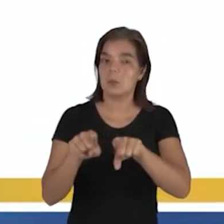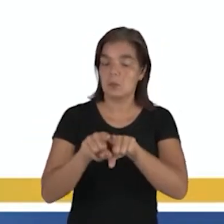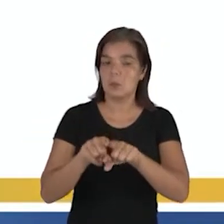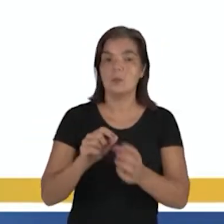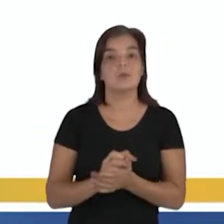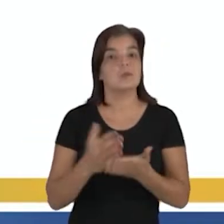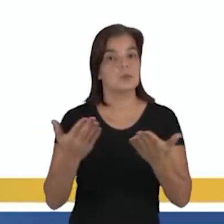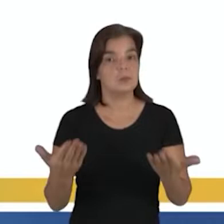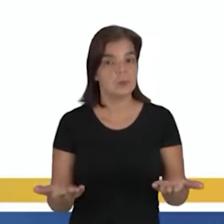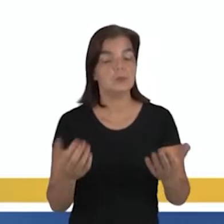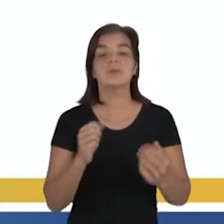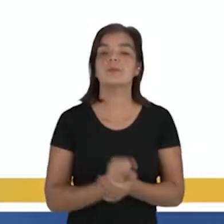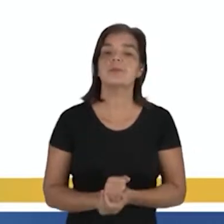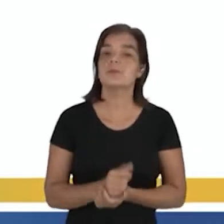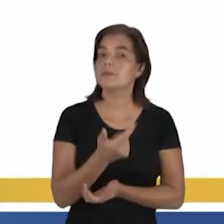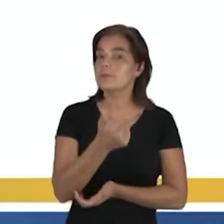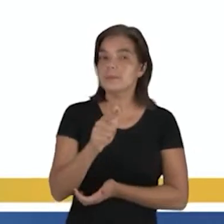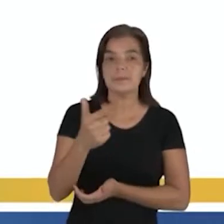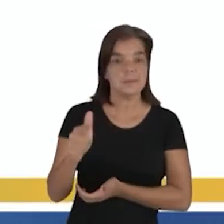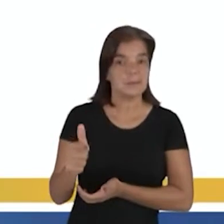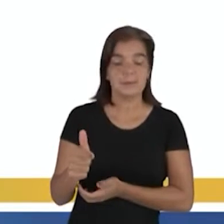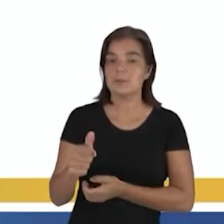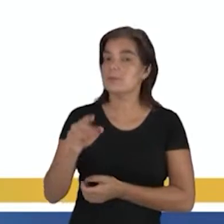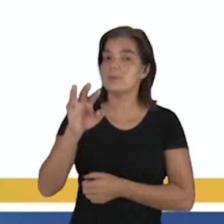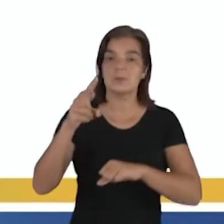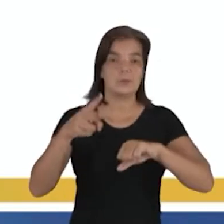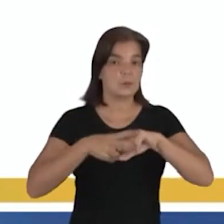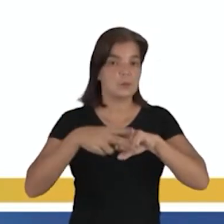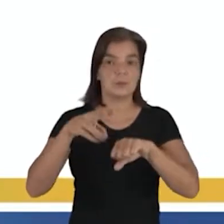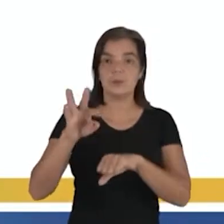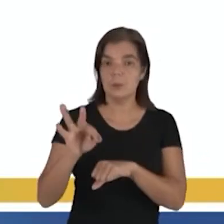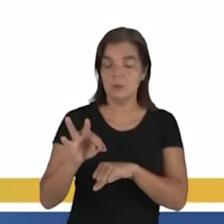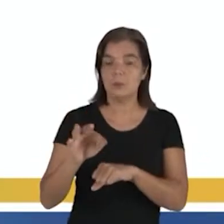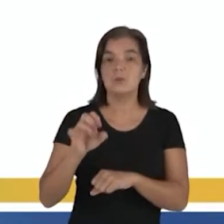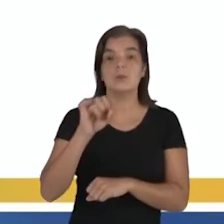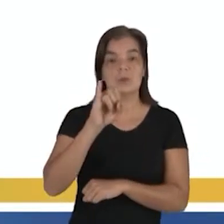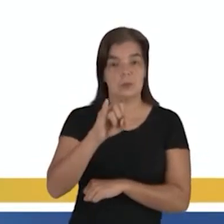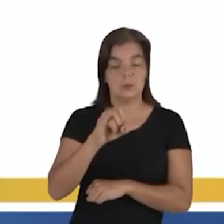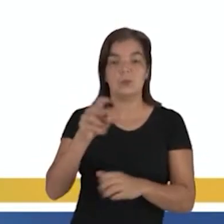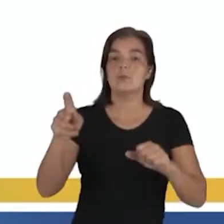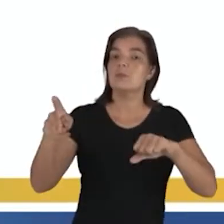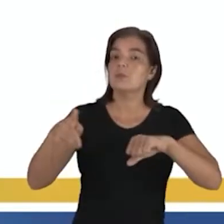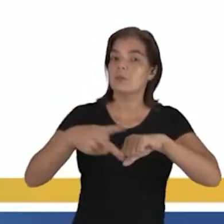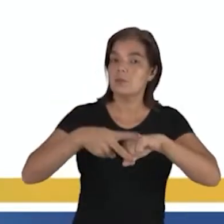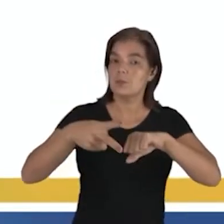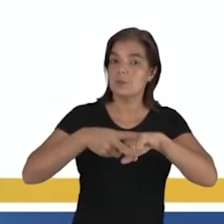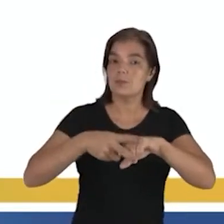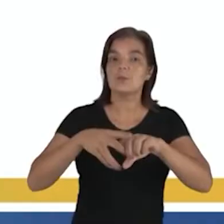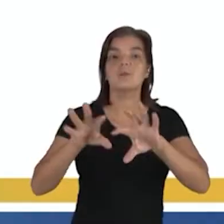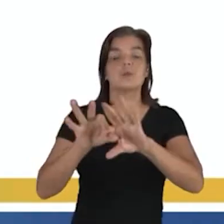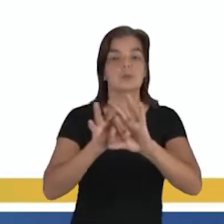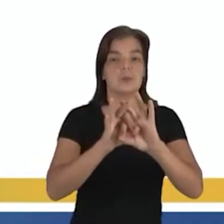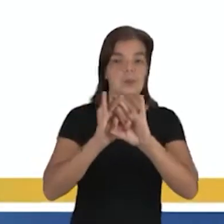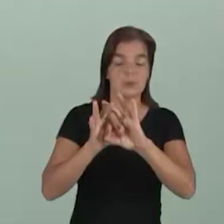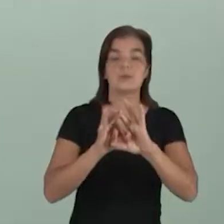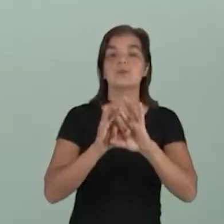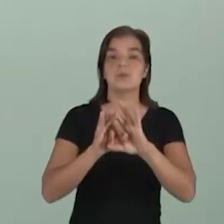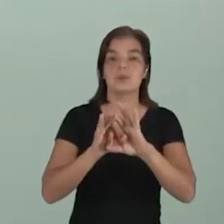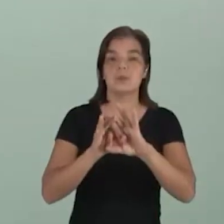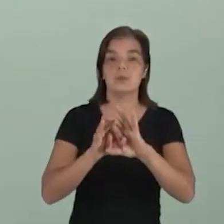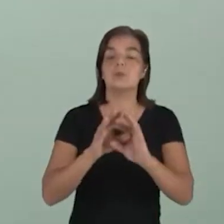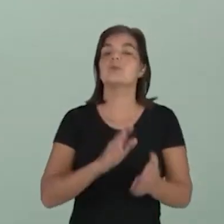ideal. Logo, não temos transitividade quando o verbo for de ligação, quando o